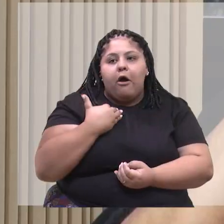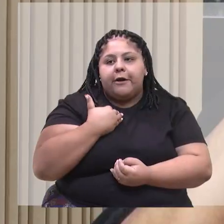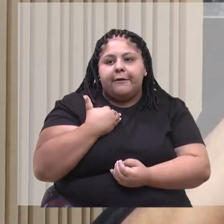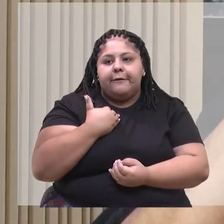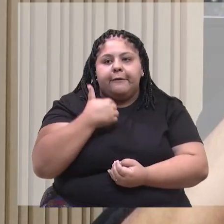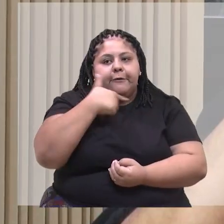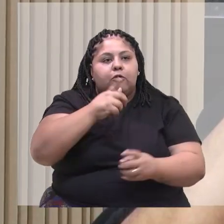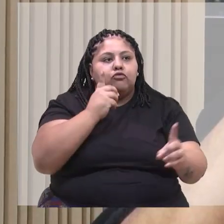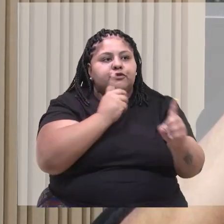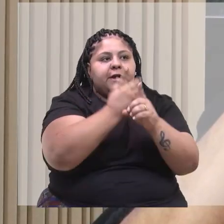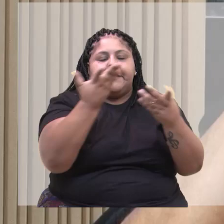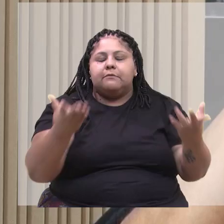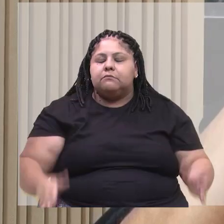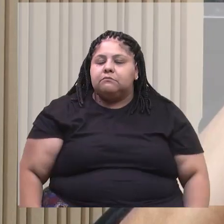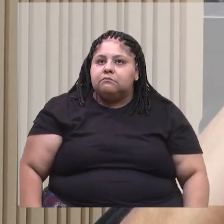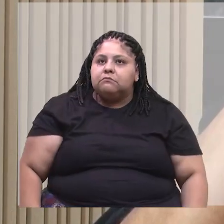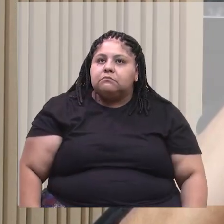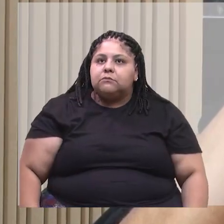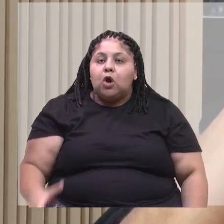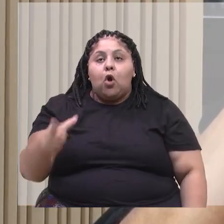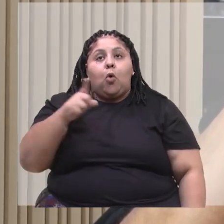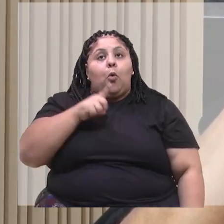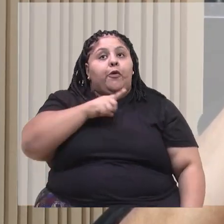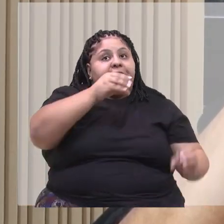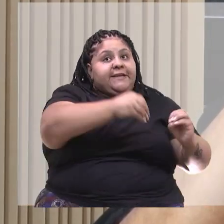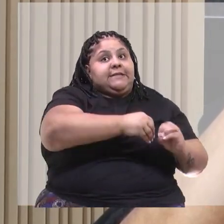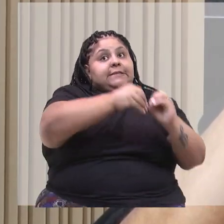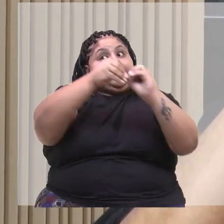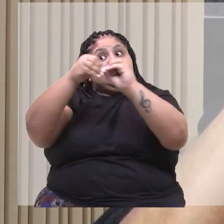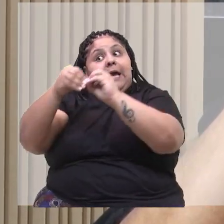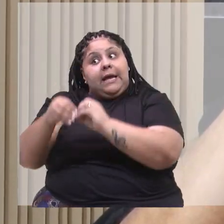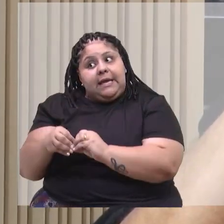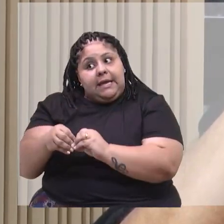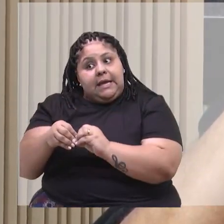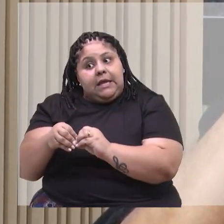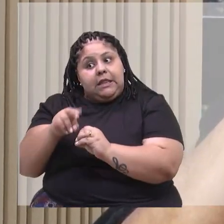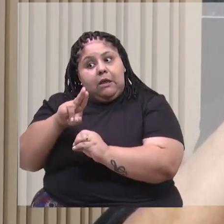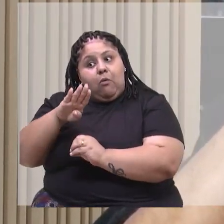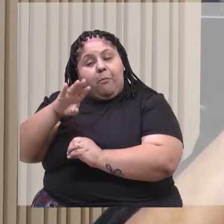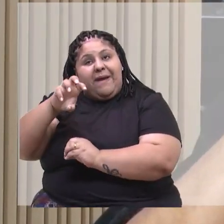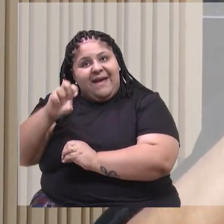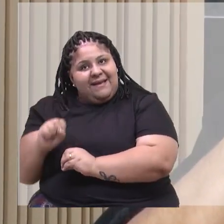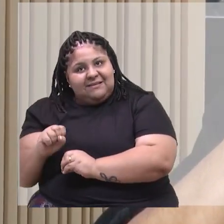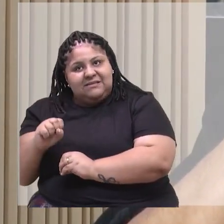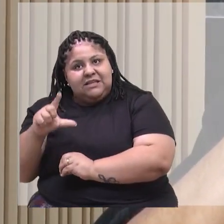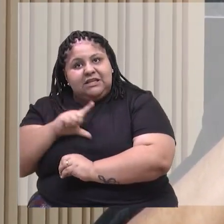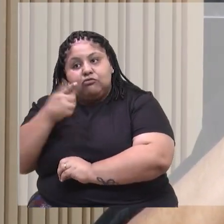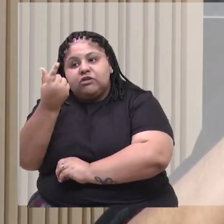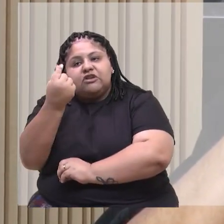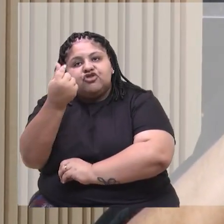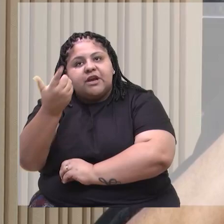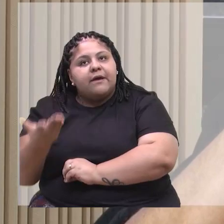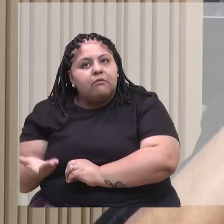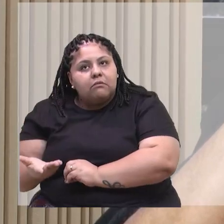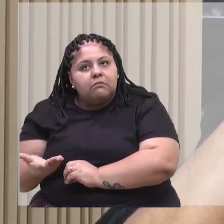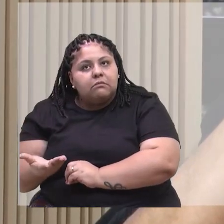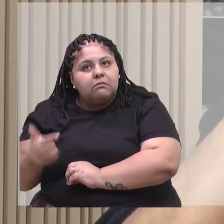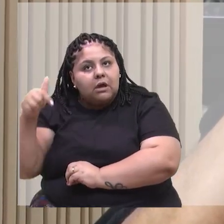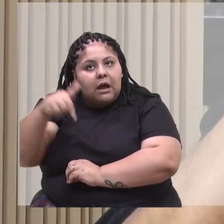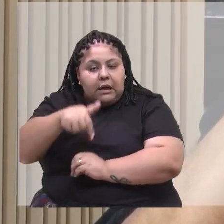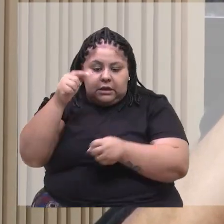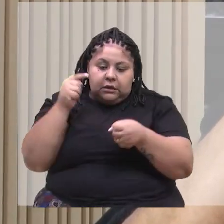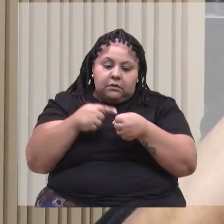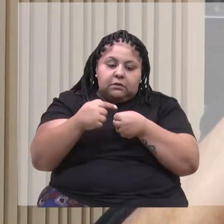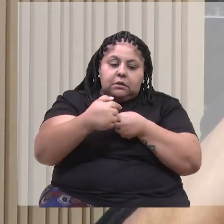consulta. Aí quando ele tem que sair do postinho para consultar particular, ele não tem recurso financeiro. E a